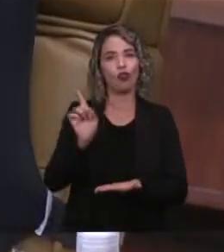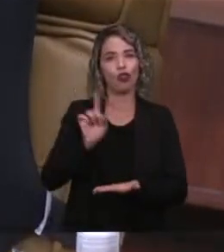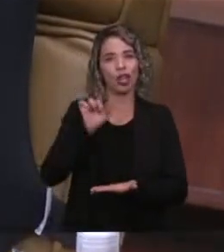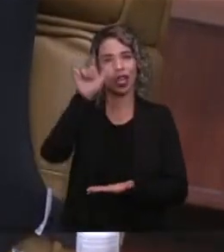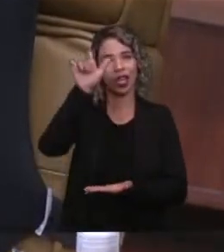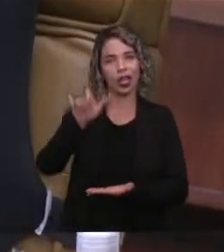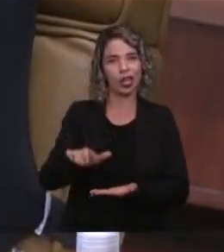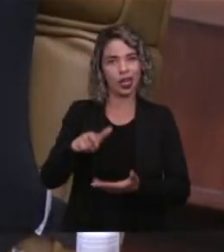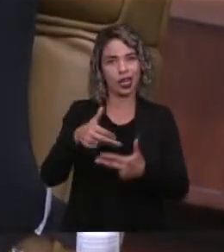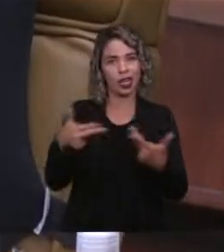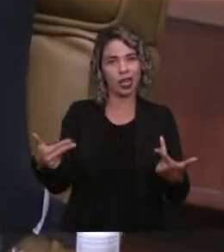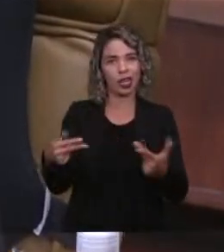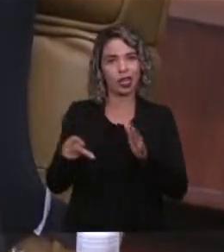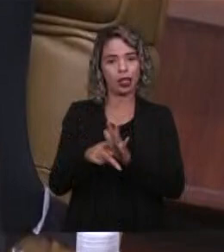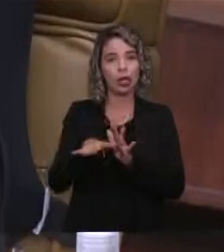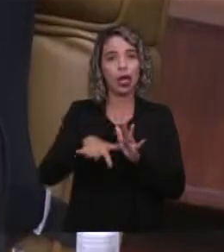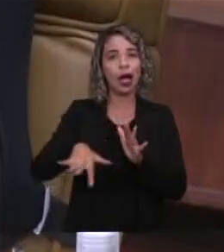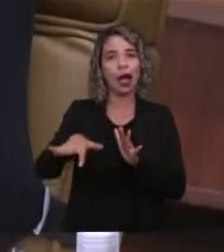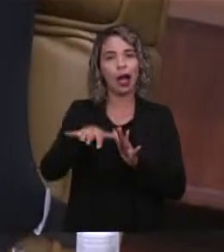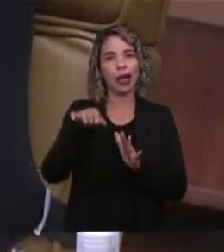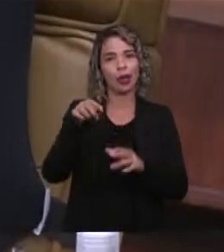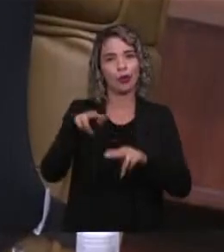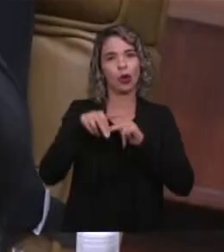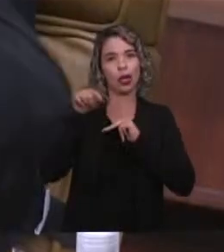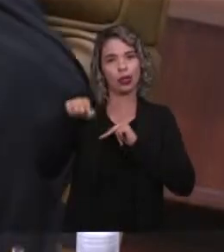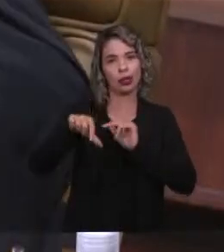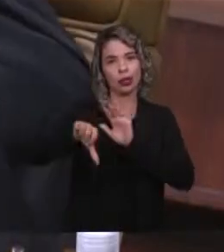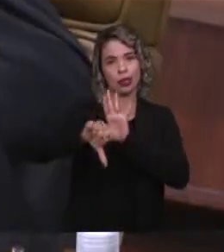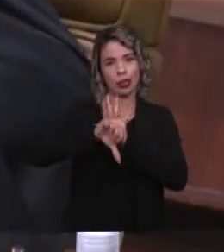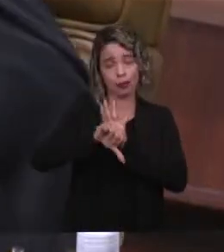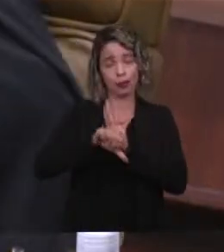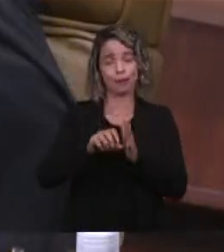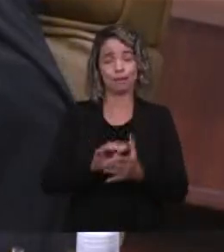Então, nesse sentido,